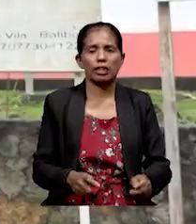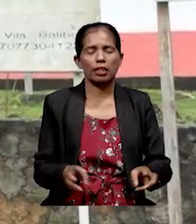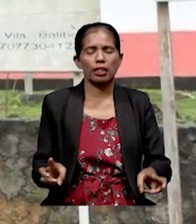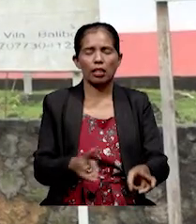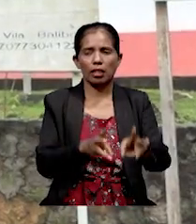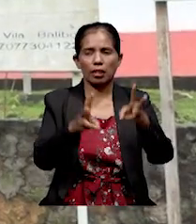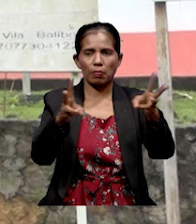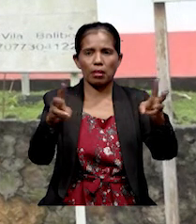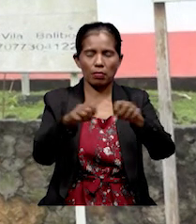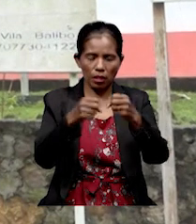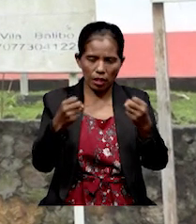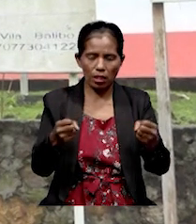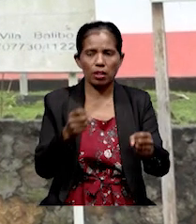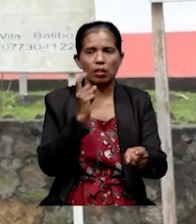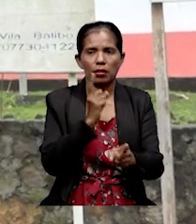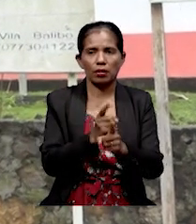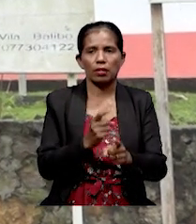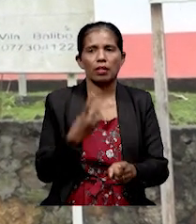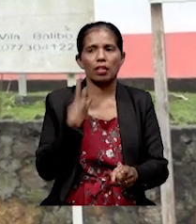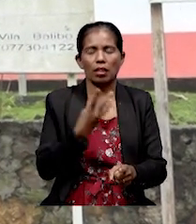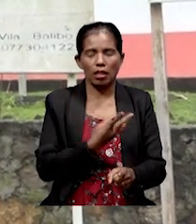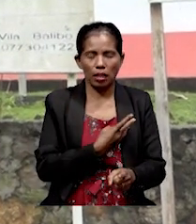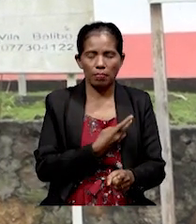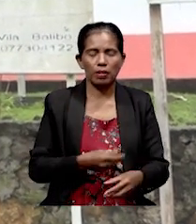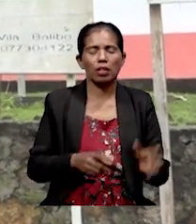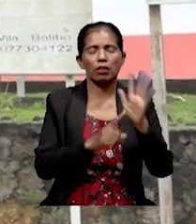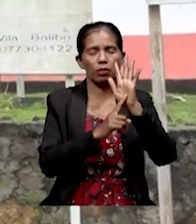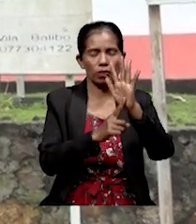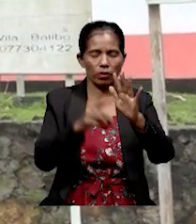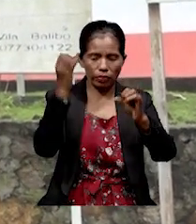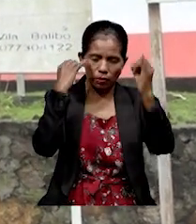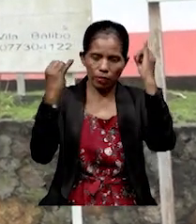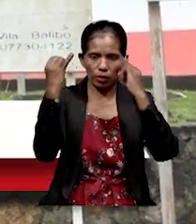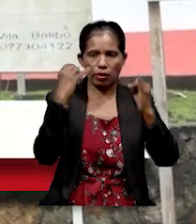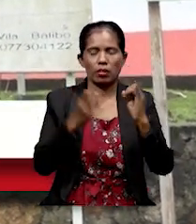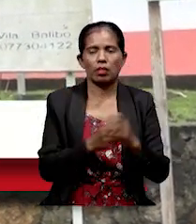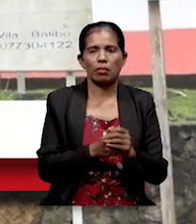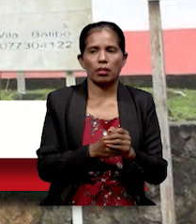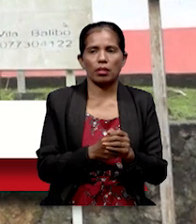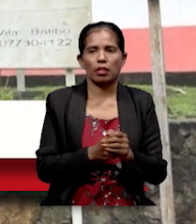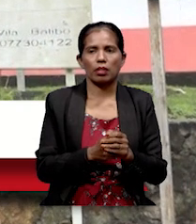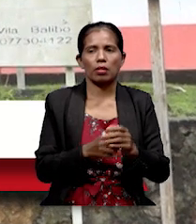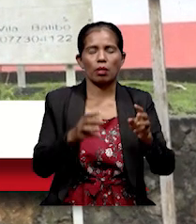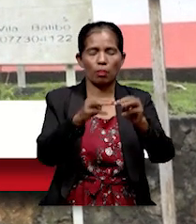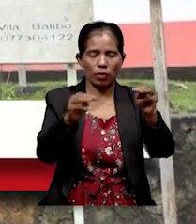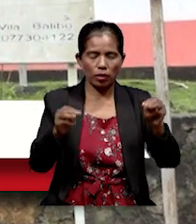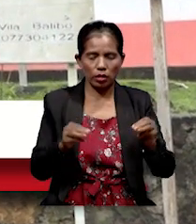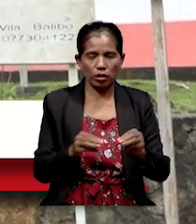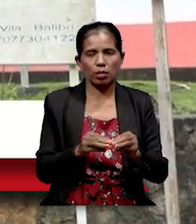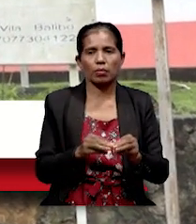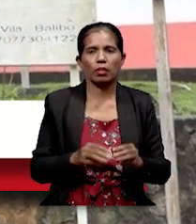ainda bem grave. Nebe a mim só foi informação de Babé. Autoridade municipal,